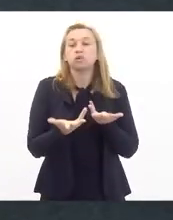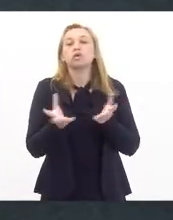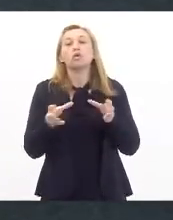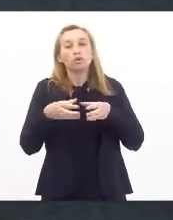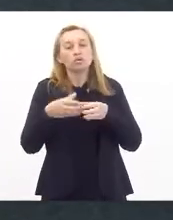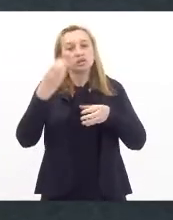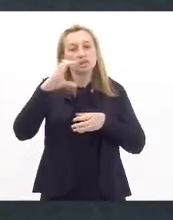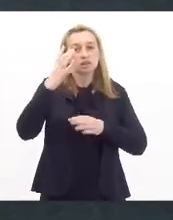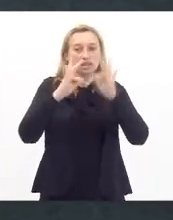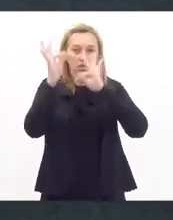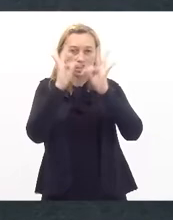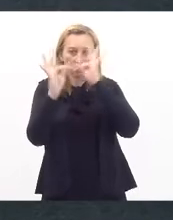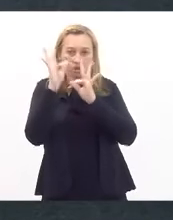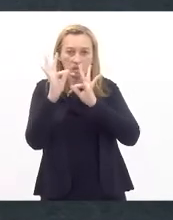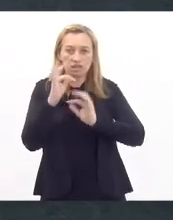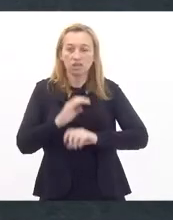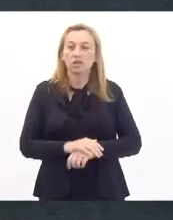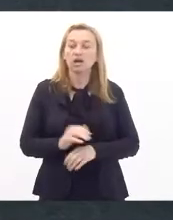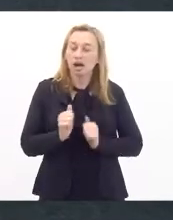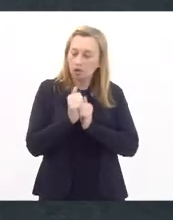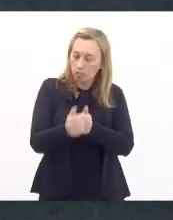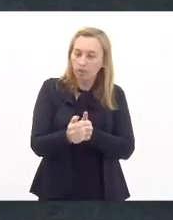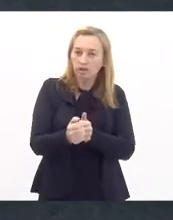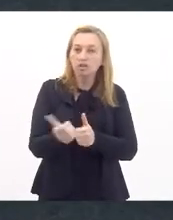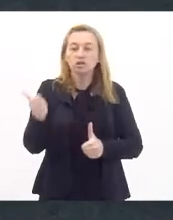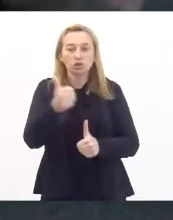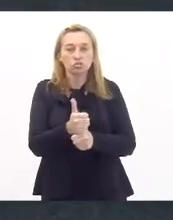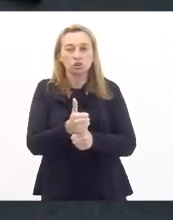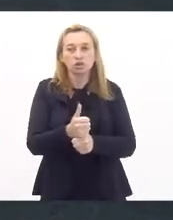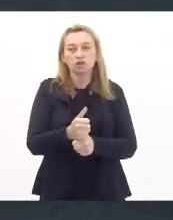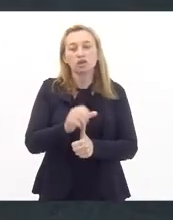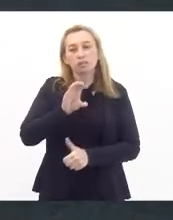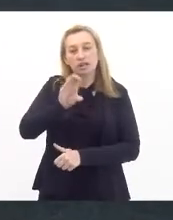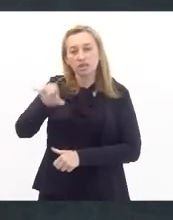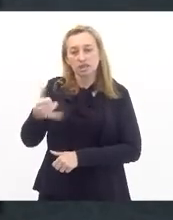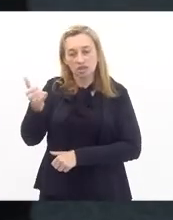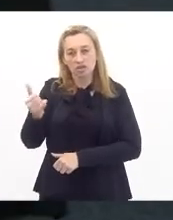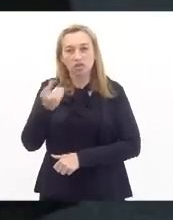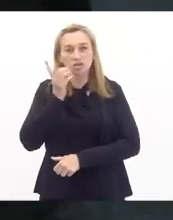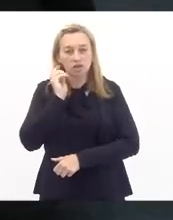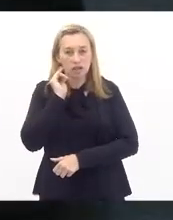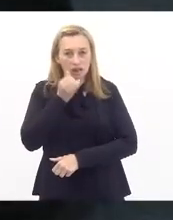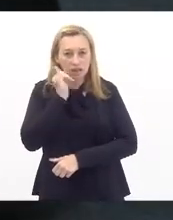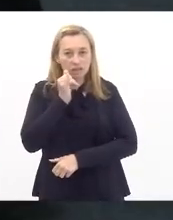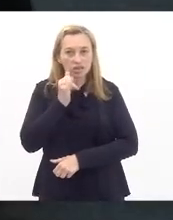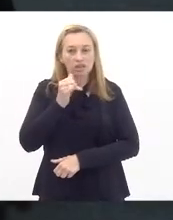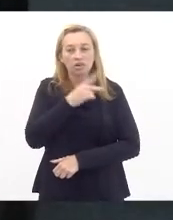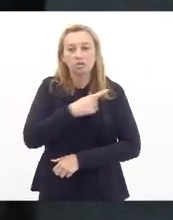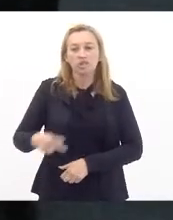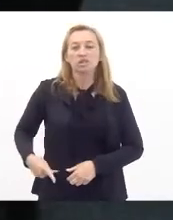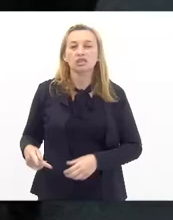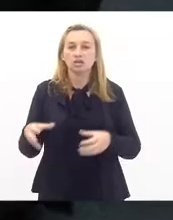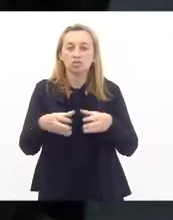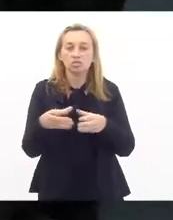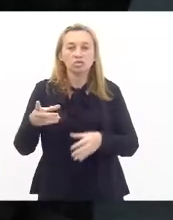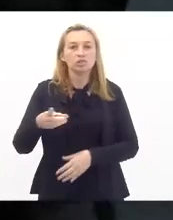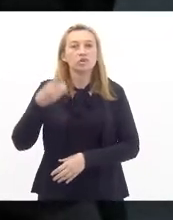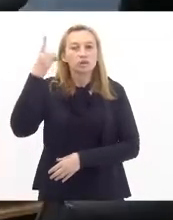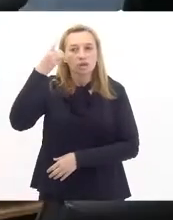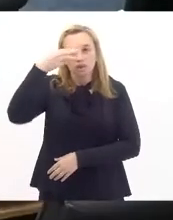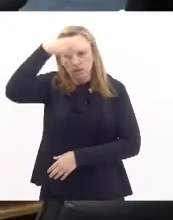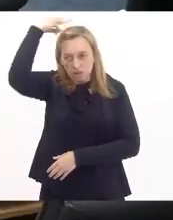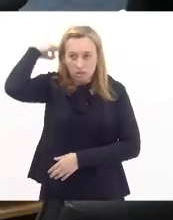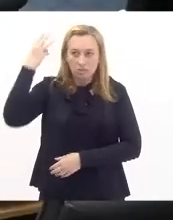parecer da comissão de ciência e tecnologia acompanha o substitutivo emitido aqui pelo relator na ccj o presidente da Comissão mas